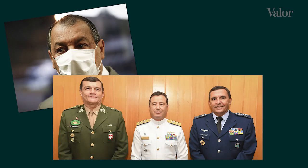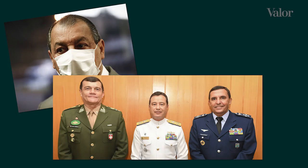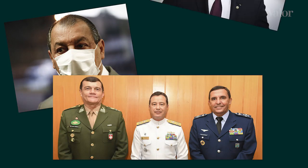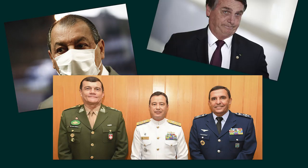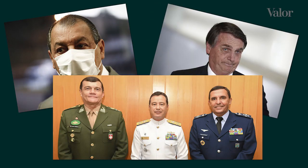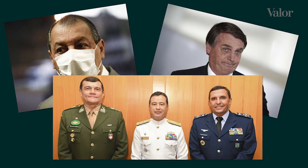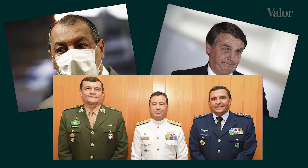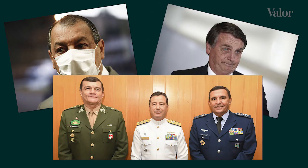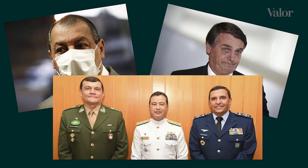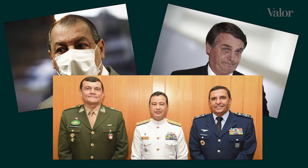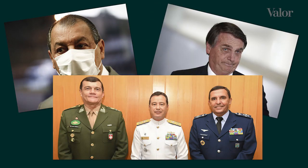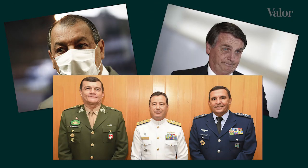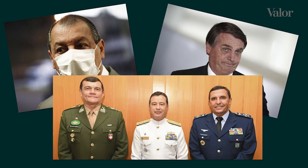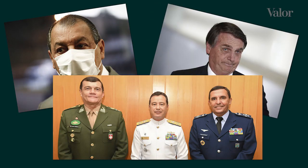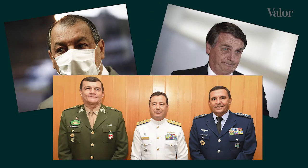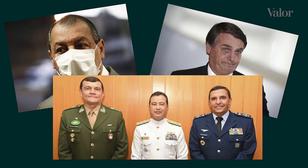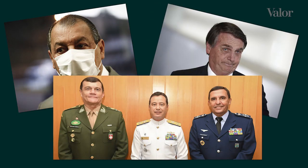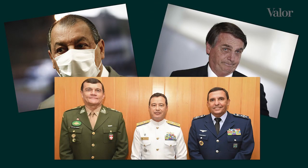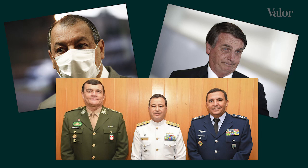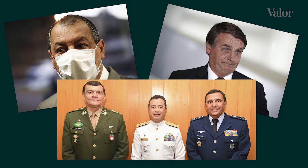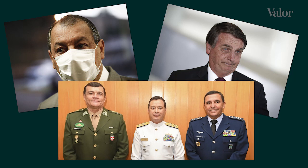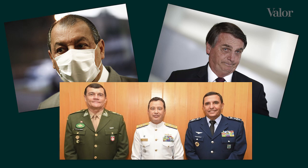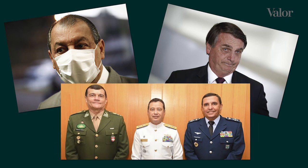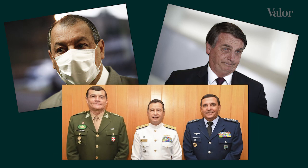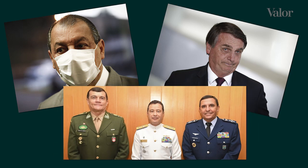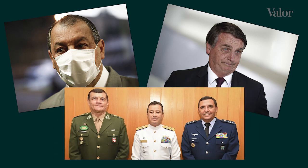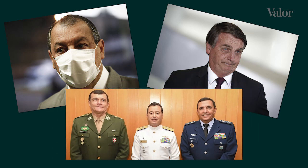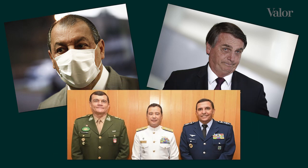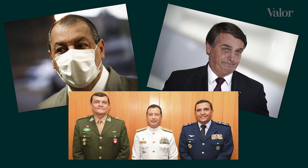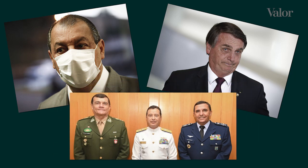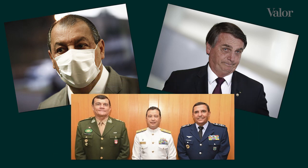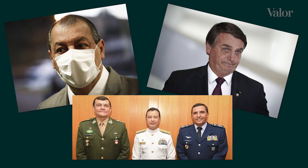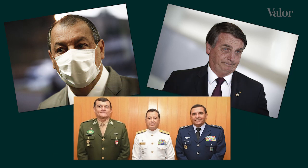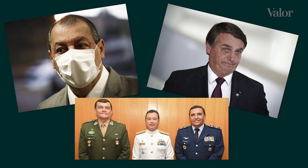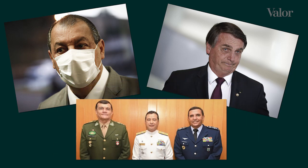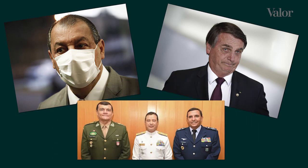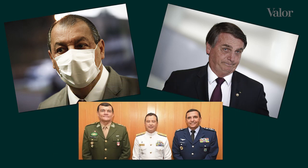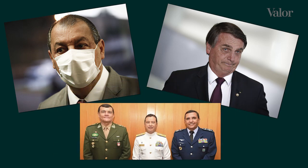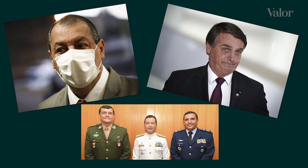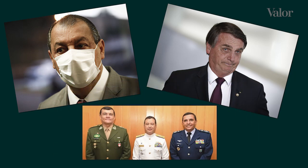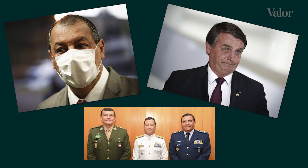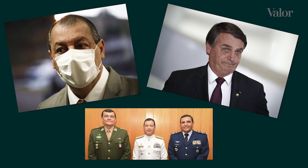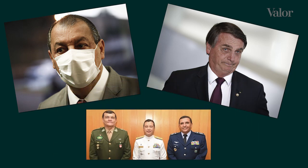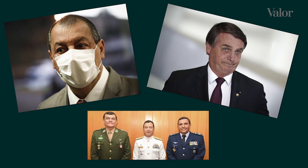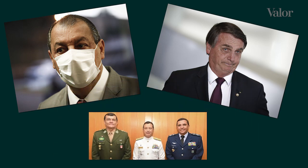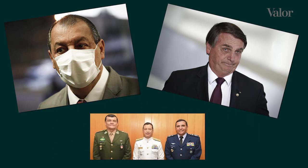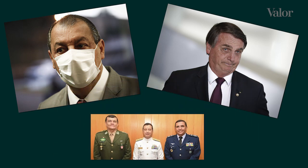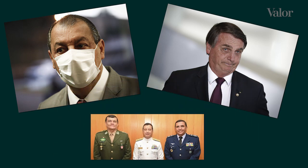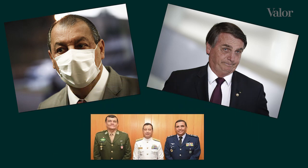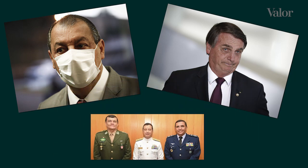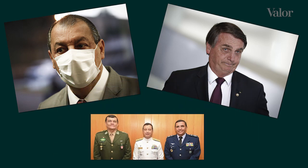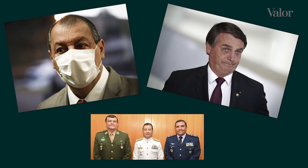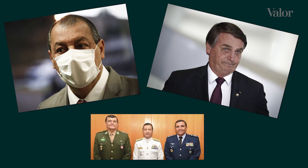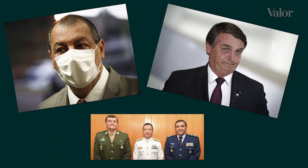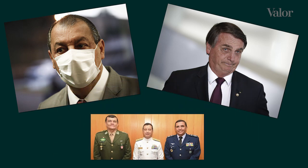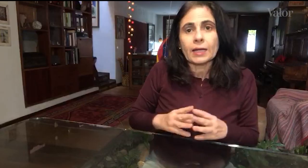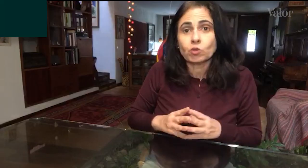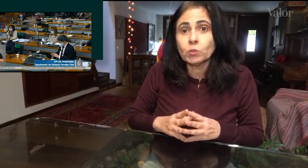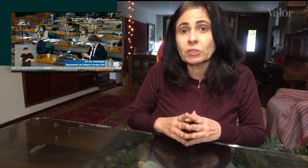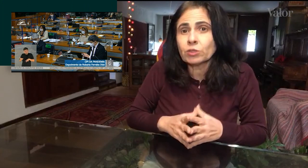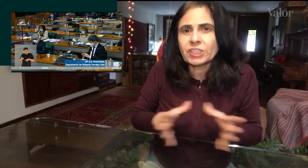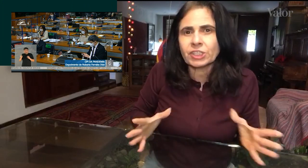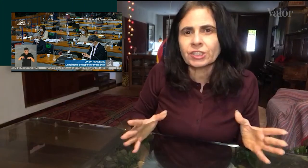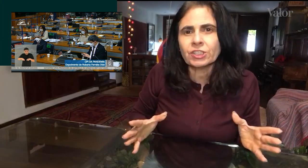Forças Armadas para o colo de Bolsonaro, os militares se refastelaram no lugar em que foram postos e se apequenaram.